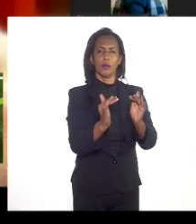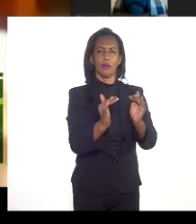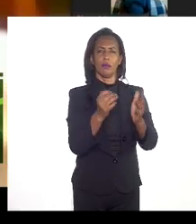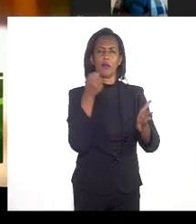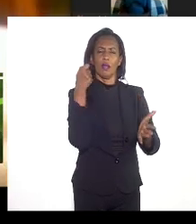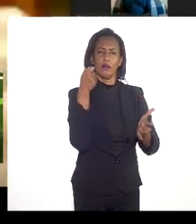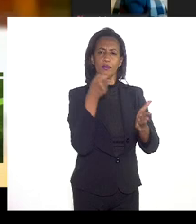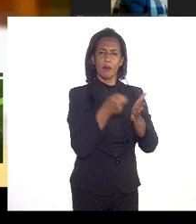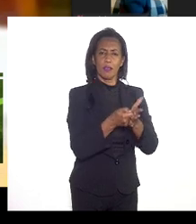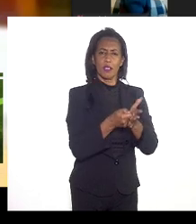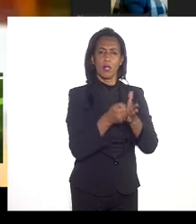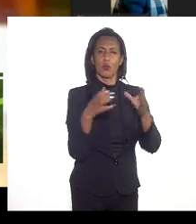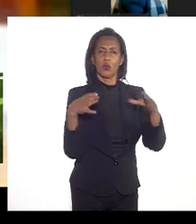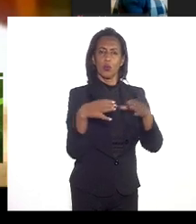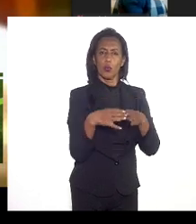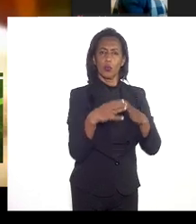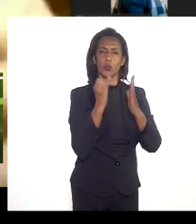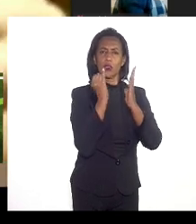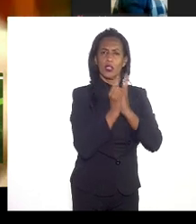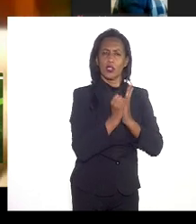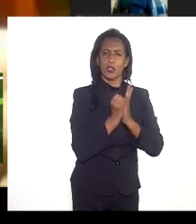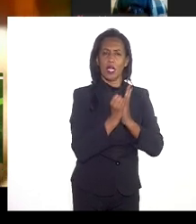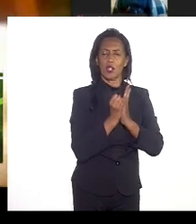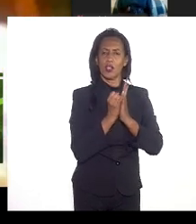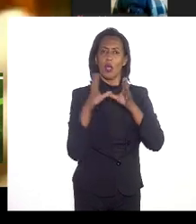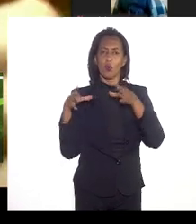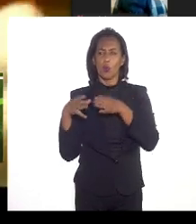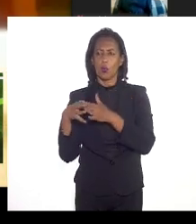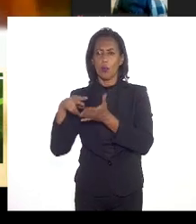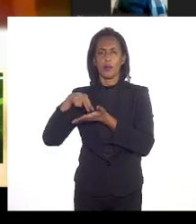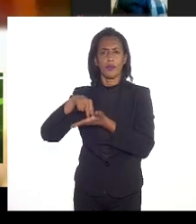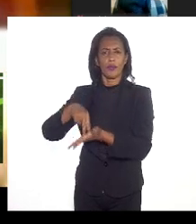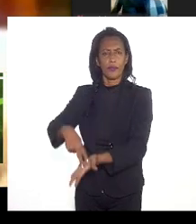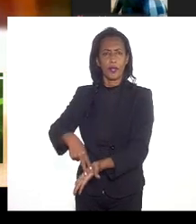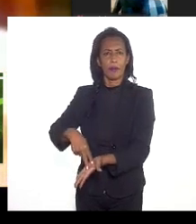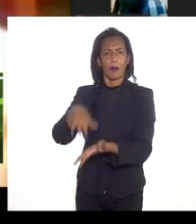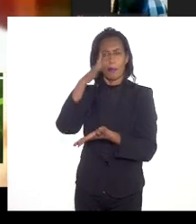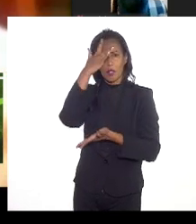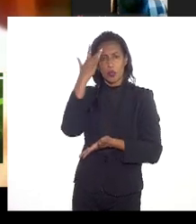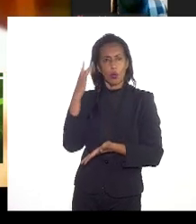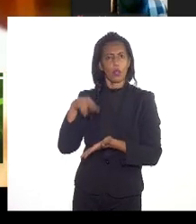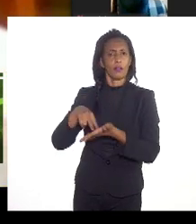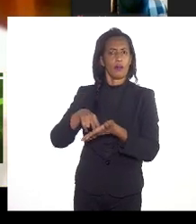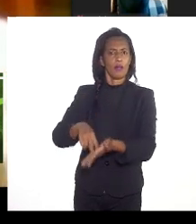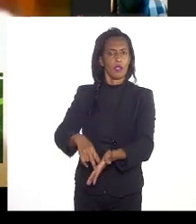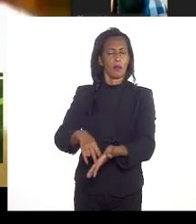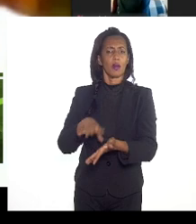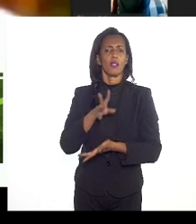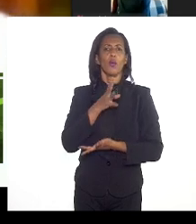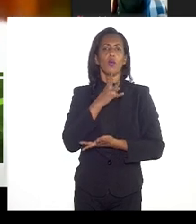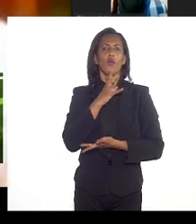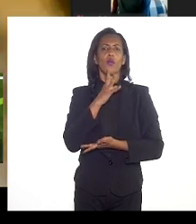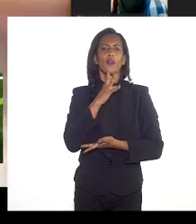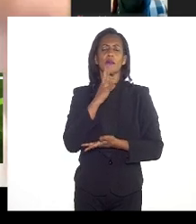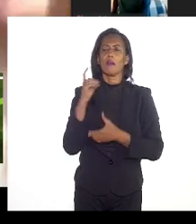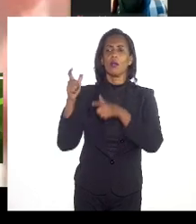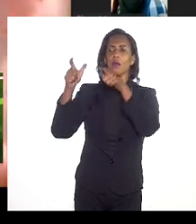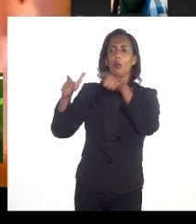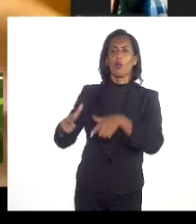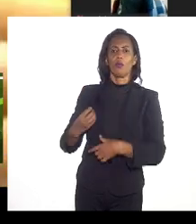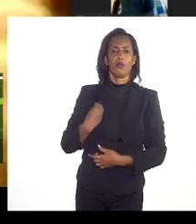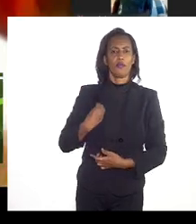grupos da sua identidade. Um grupo se afirma, a pessoa se afirma, tem esse reconhecimento pelo grupo, como quilombola,